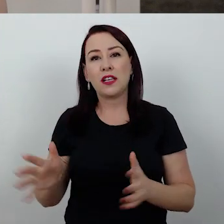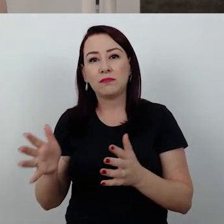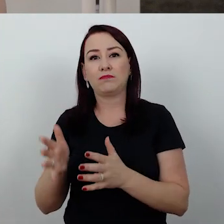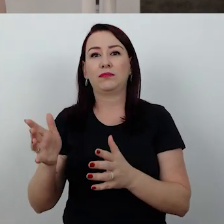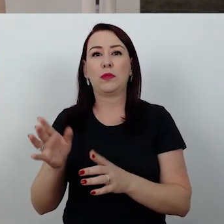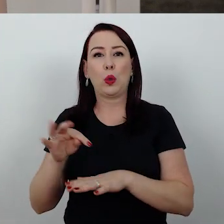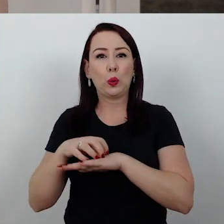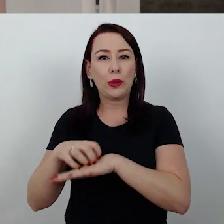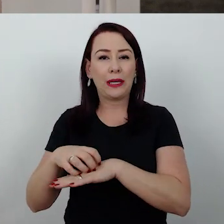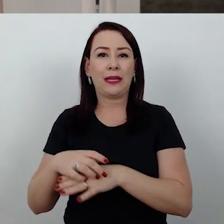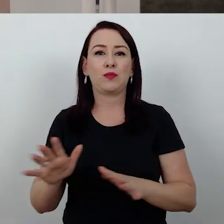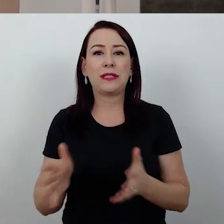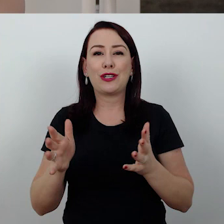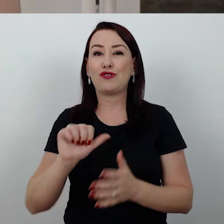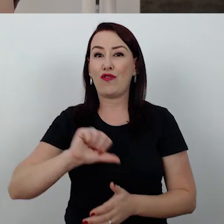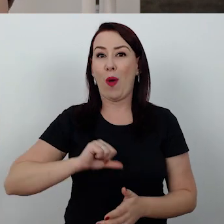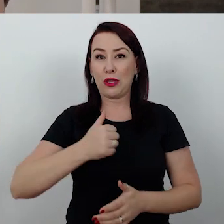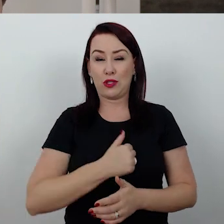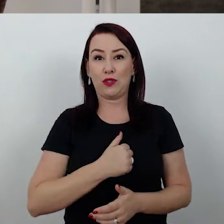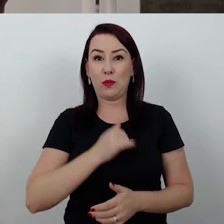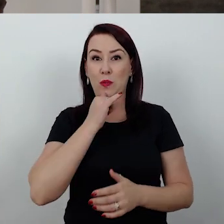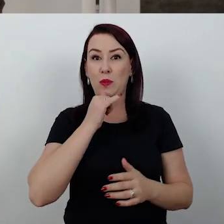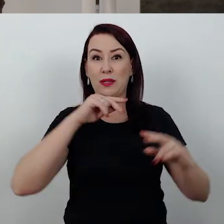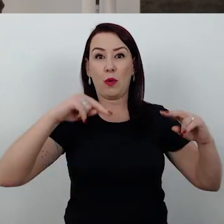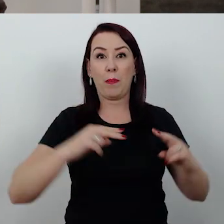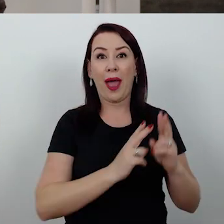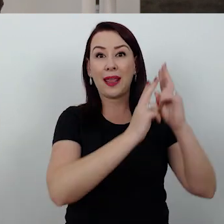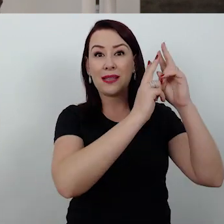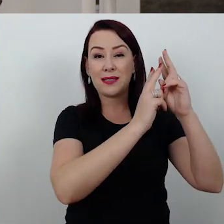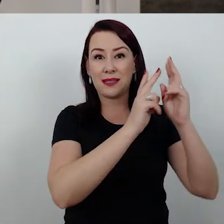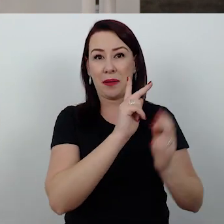da autoestima, né? Então, poxa, Film Commission de Paris,